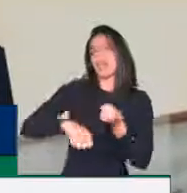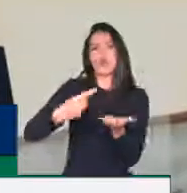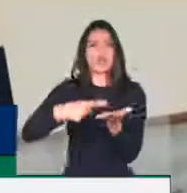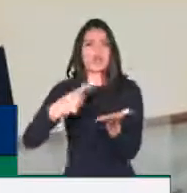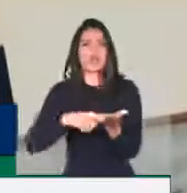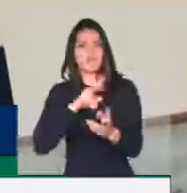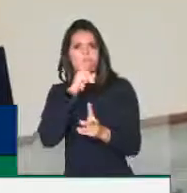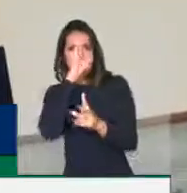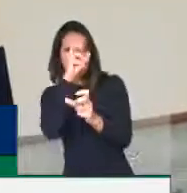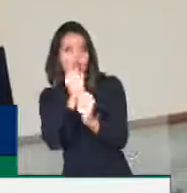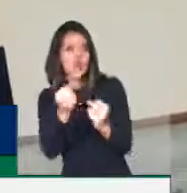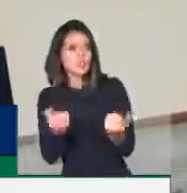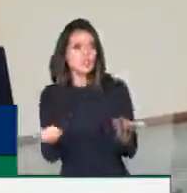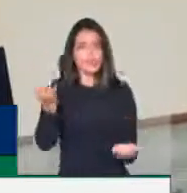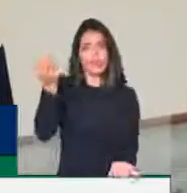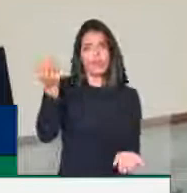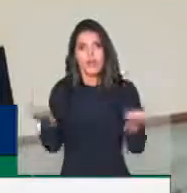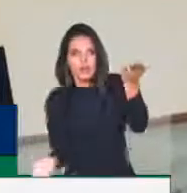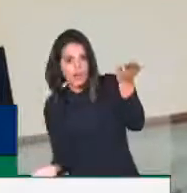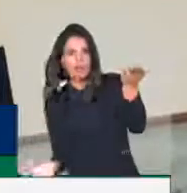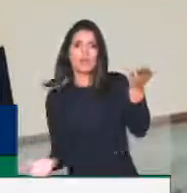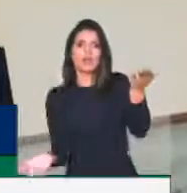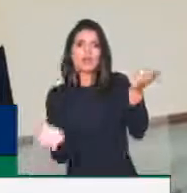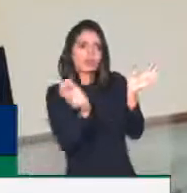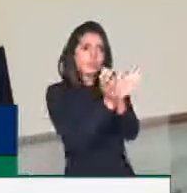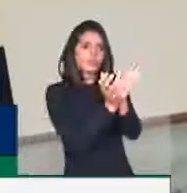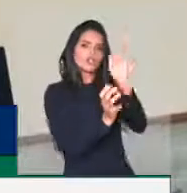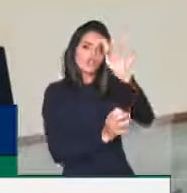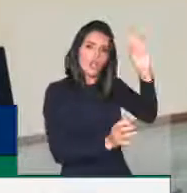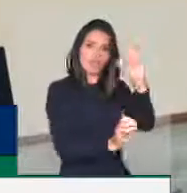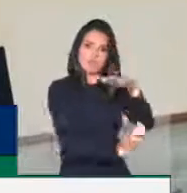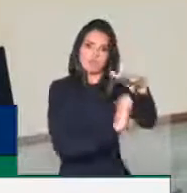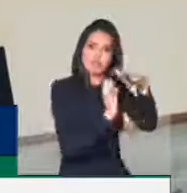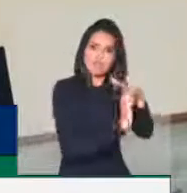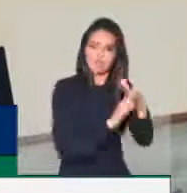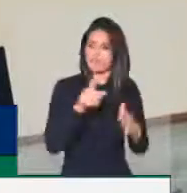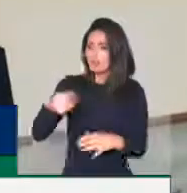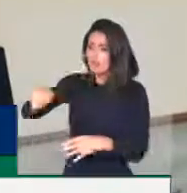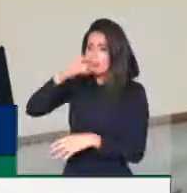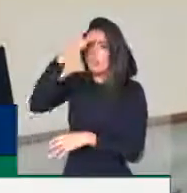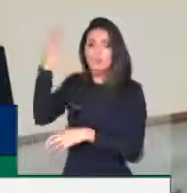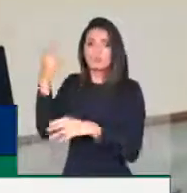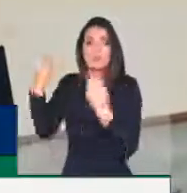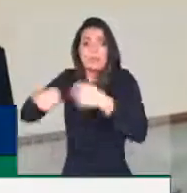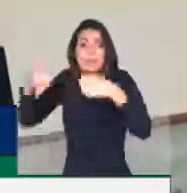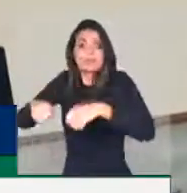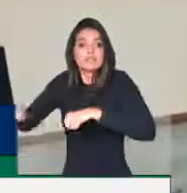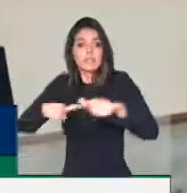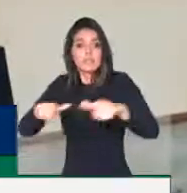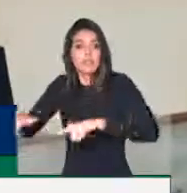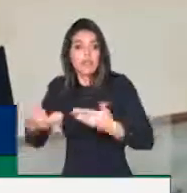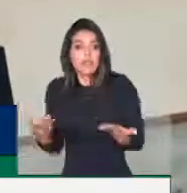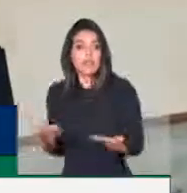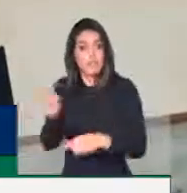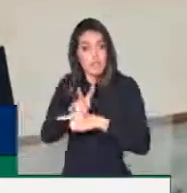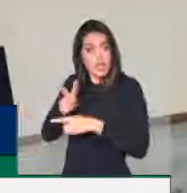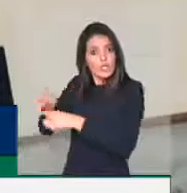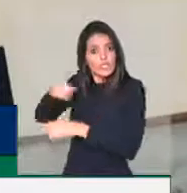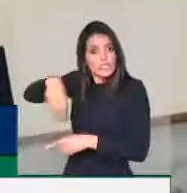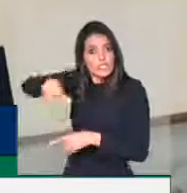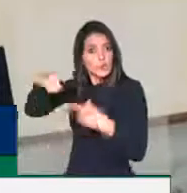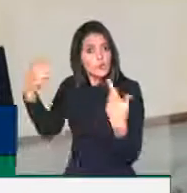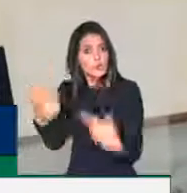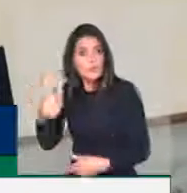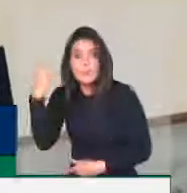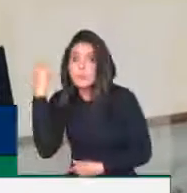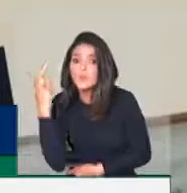de forças existe, deputado Rodrigo Maia, entre essas forças hoje em dia? Como o nível de desproteção desse trabalhador